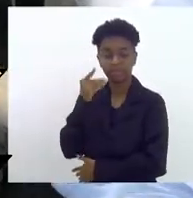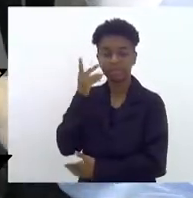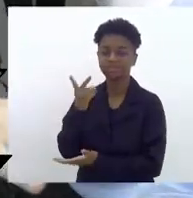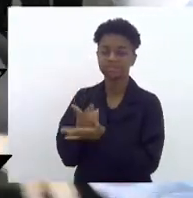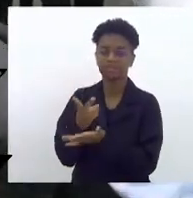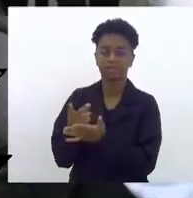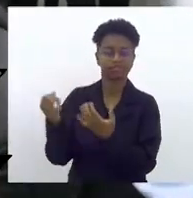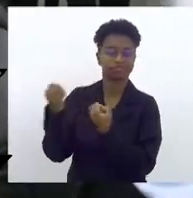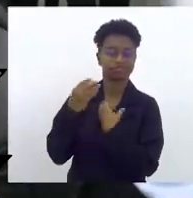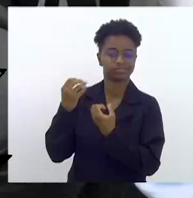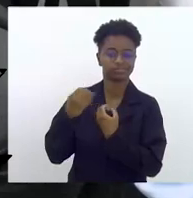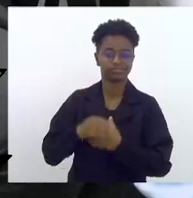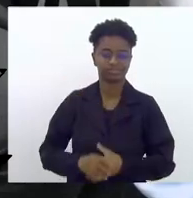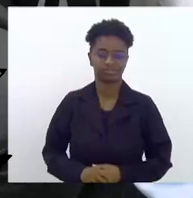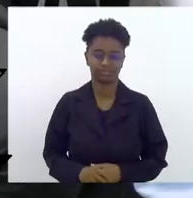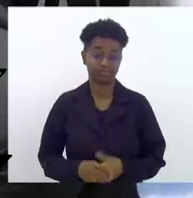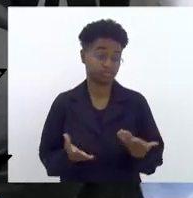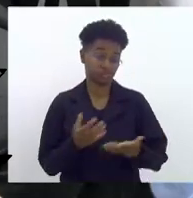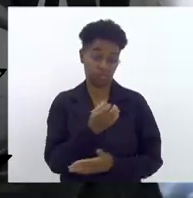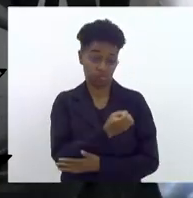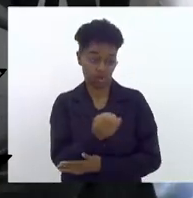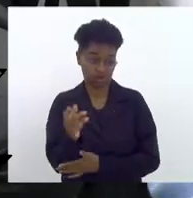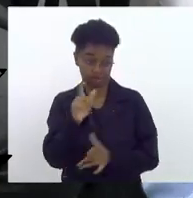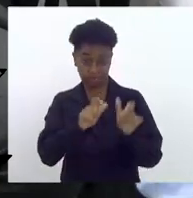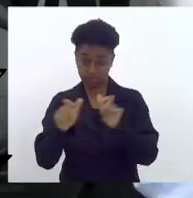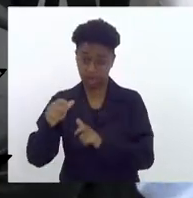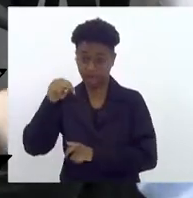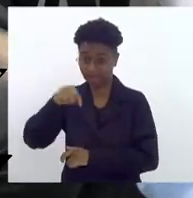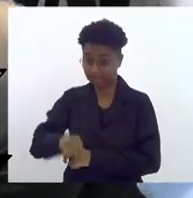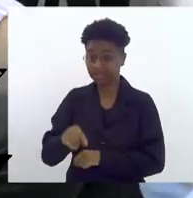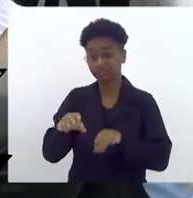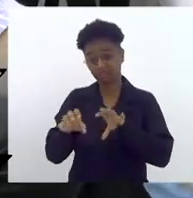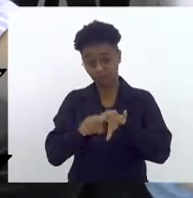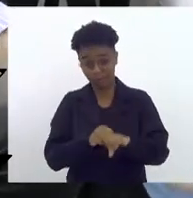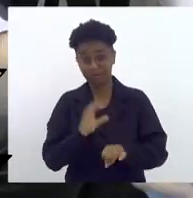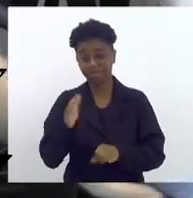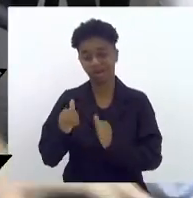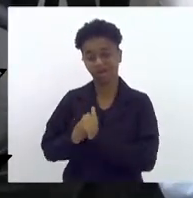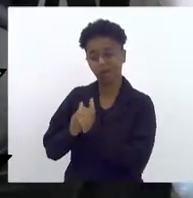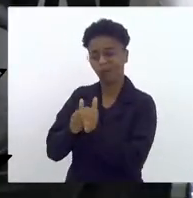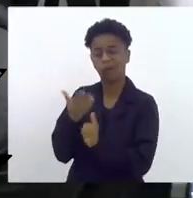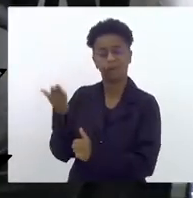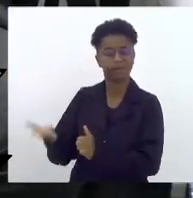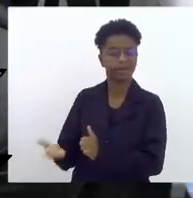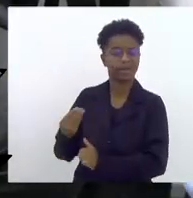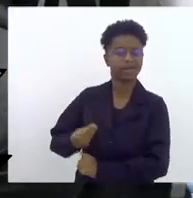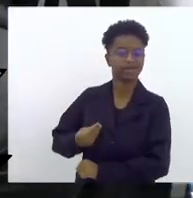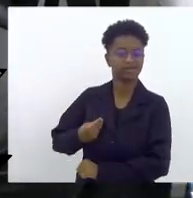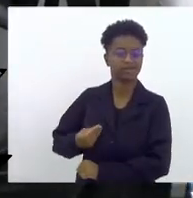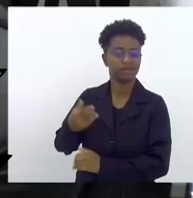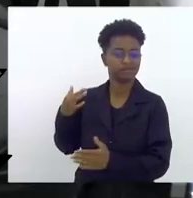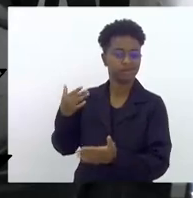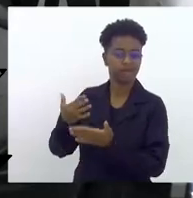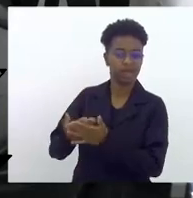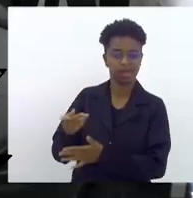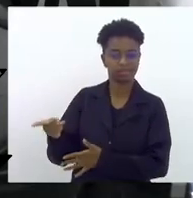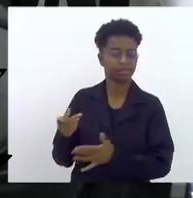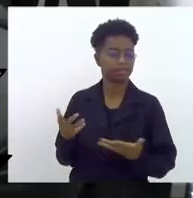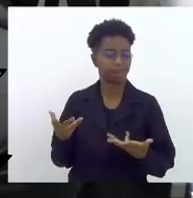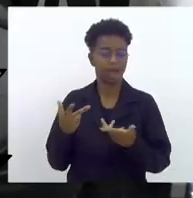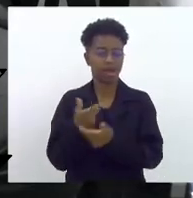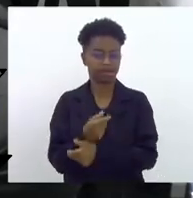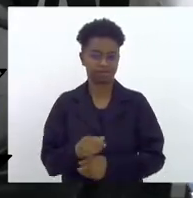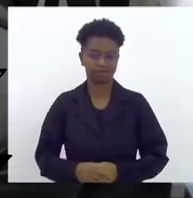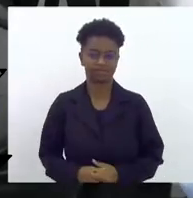nos inspirou né conto de nós aqui se formaram já acompanhando a trajetória brilhante do